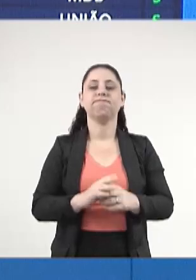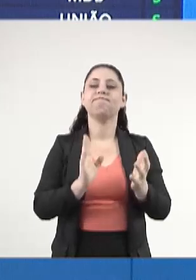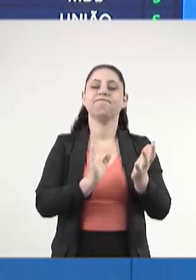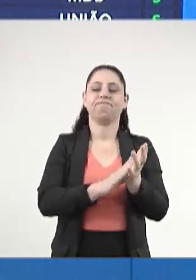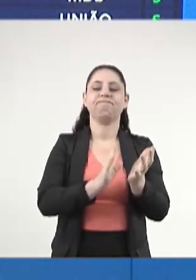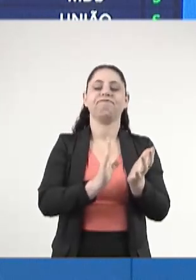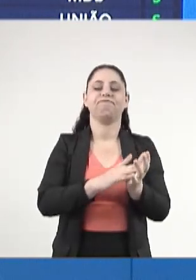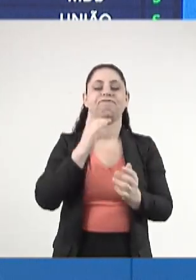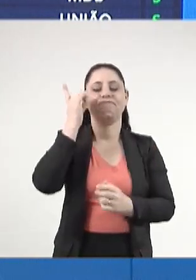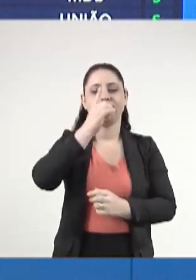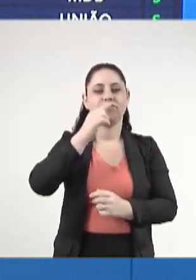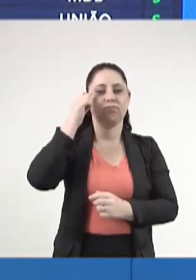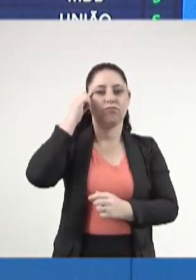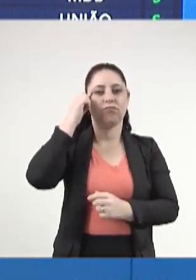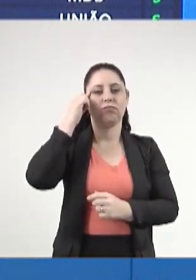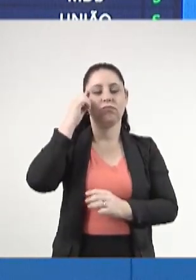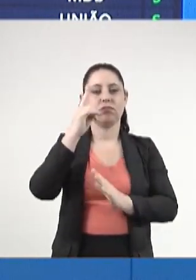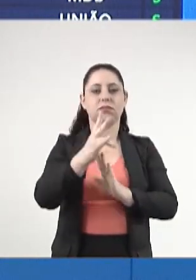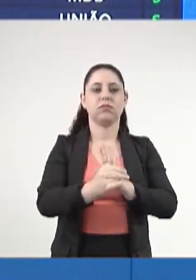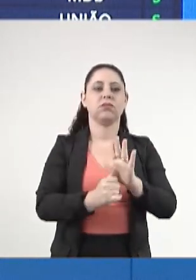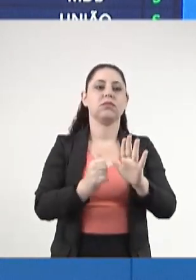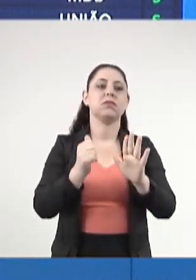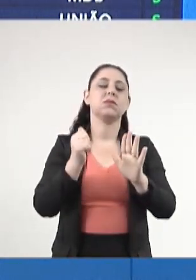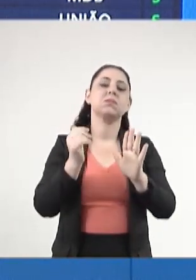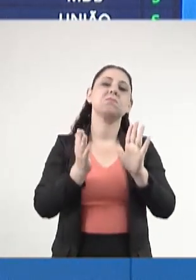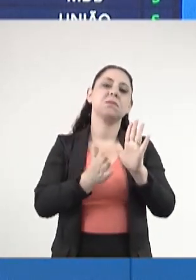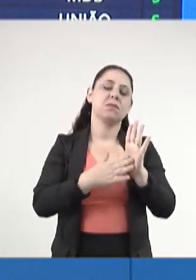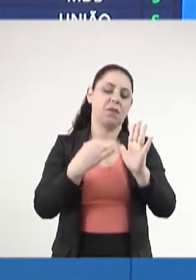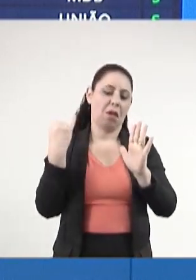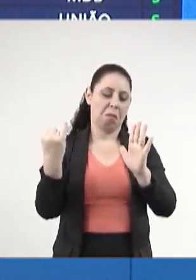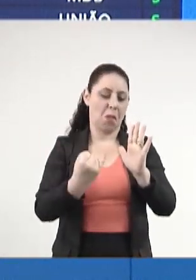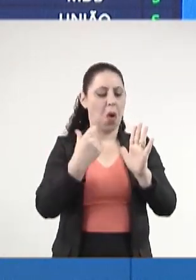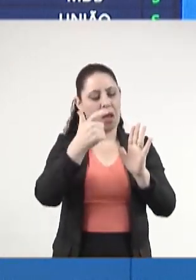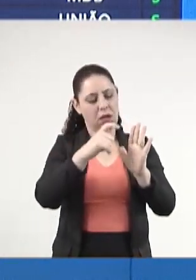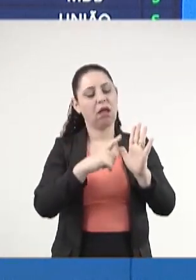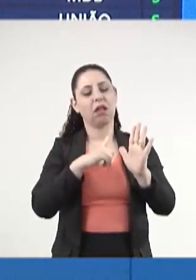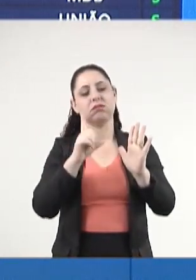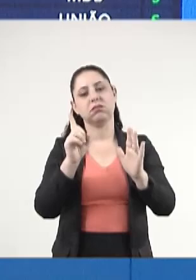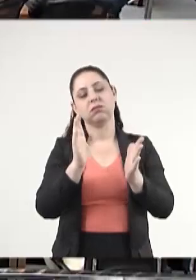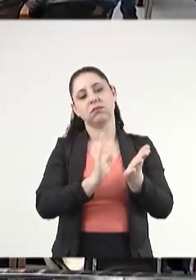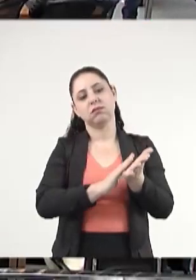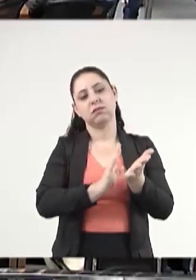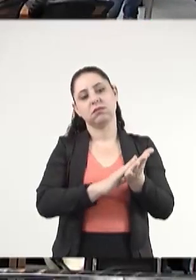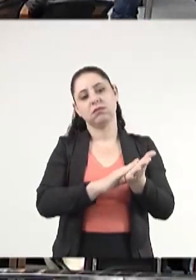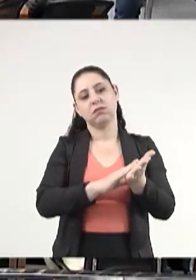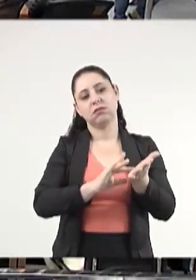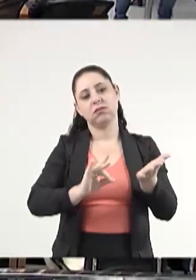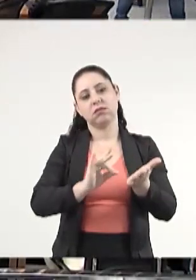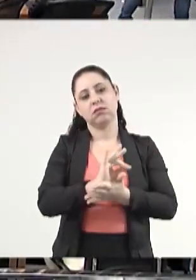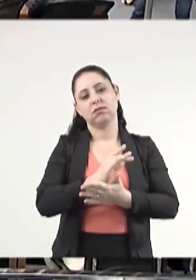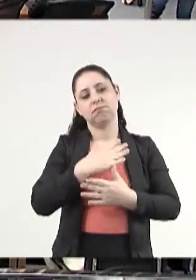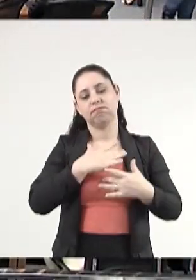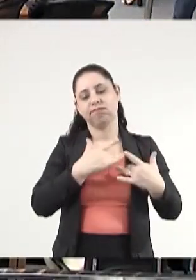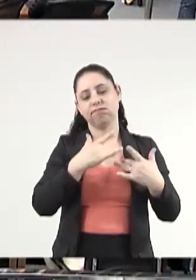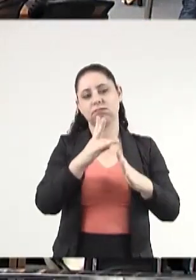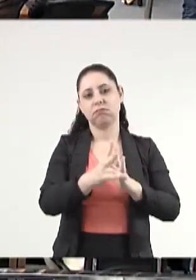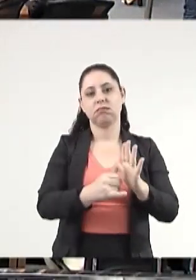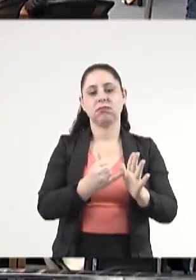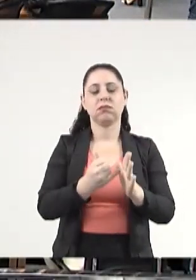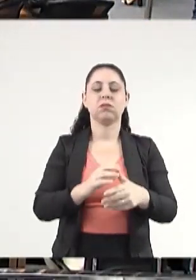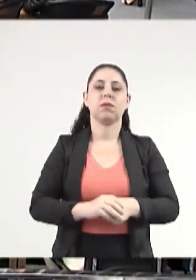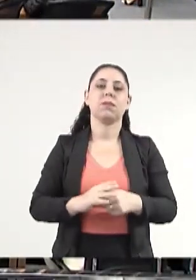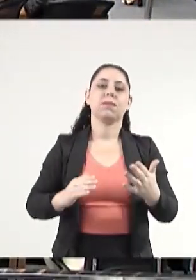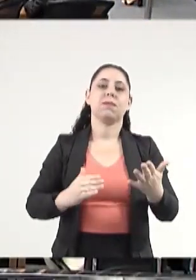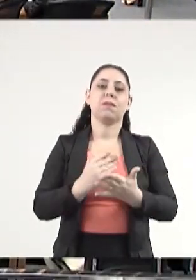Parabéns, deputado Roberto Rachioca, pelo projeto, merecido. E registro também a minha simpatia pelo projeto. Aprovado